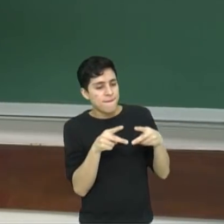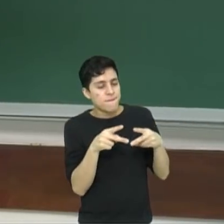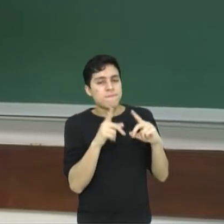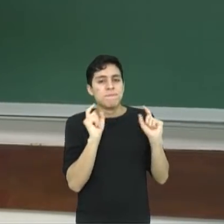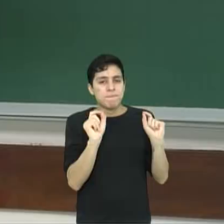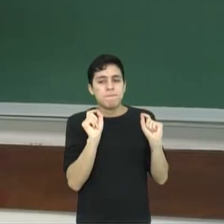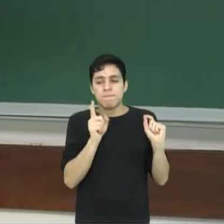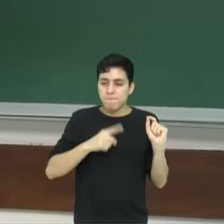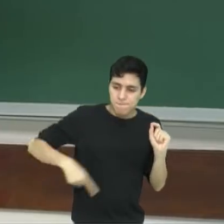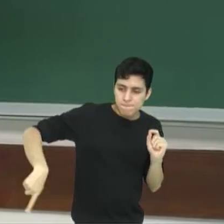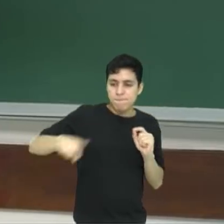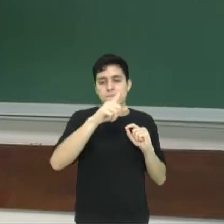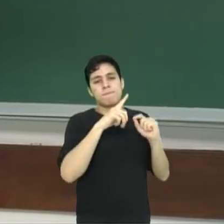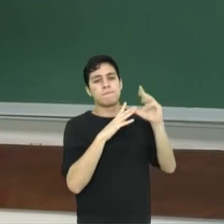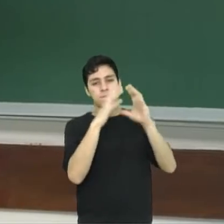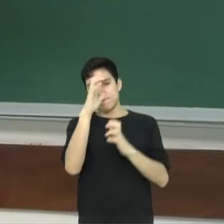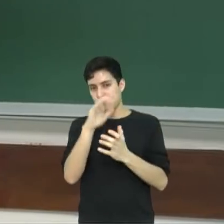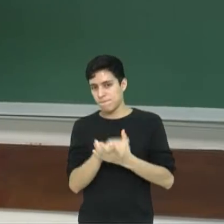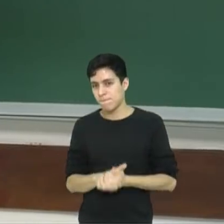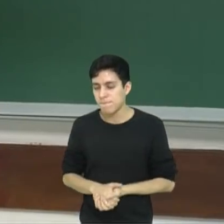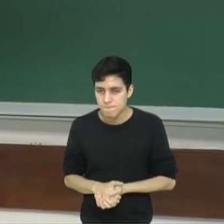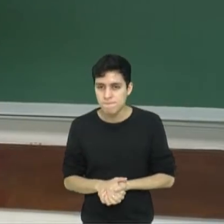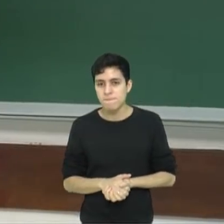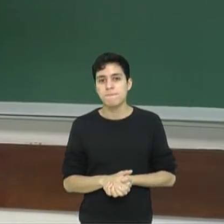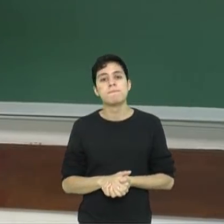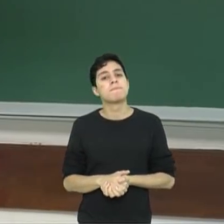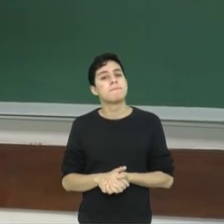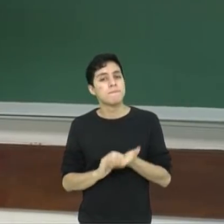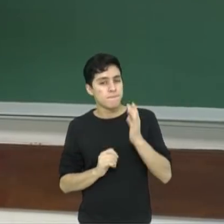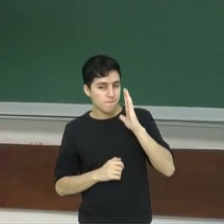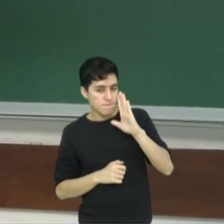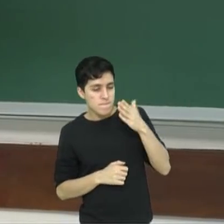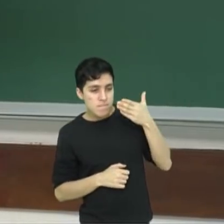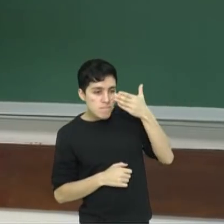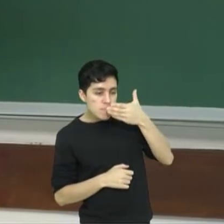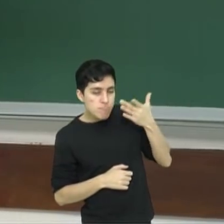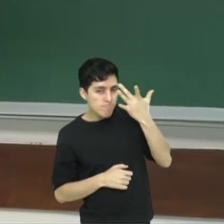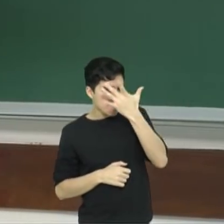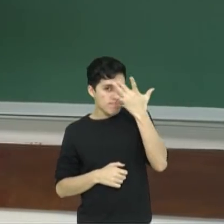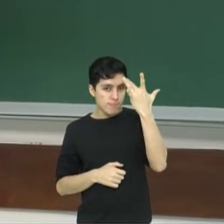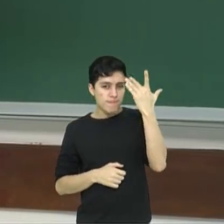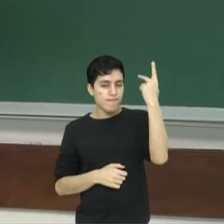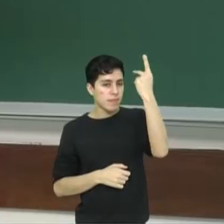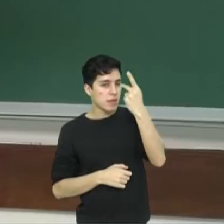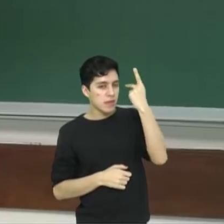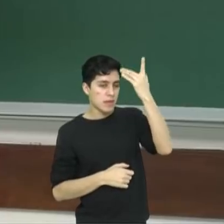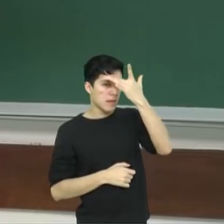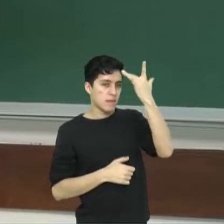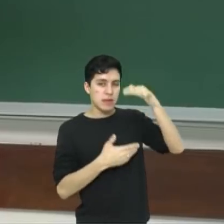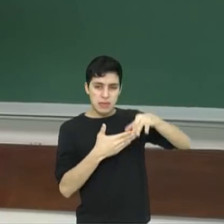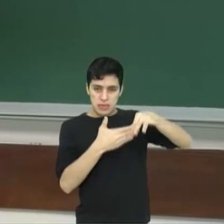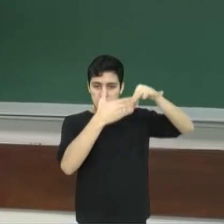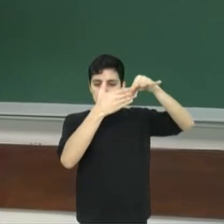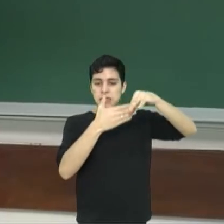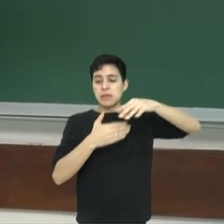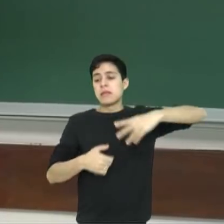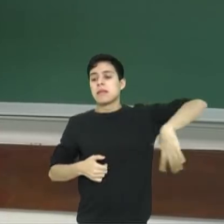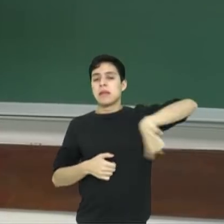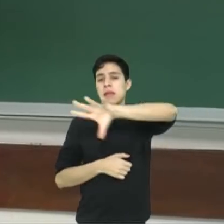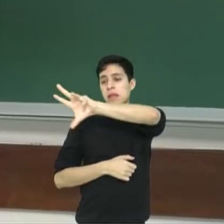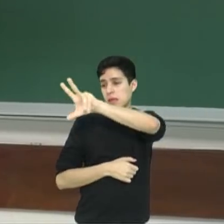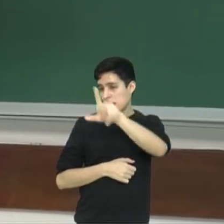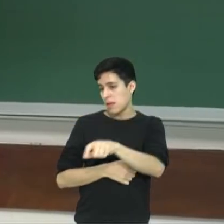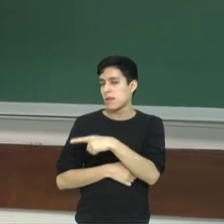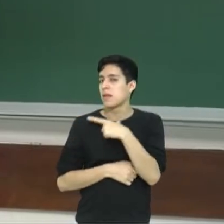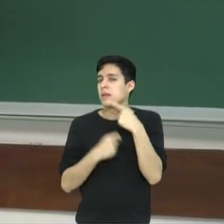motivos geradores de conflito. No entanto, sob o discurso dos políticos e de lideranças africanas locais, que